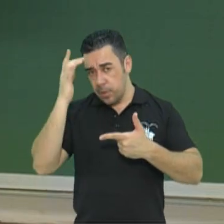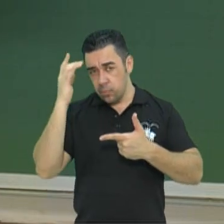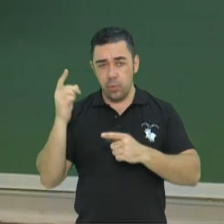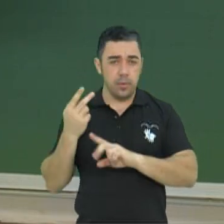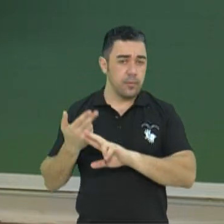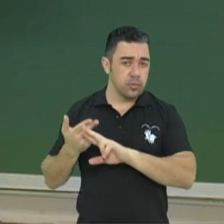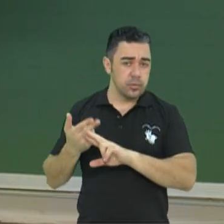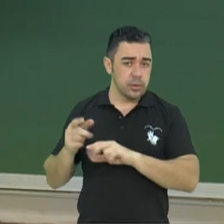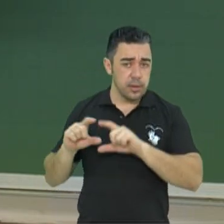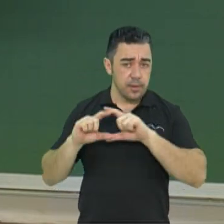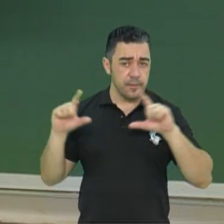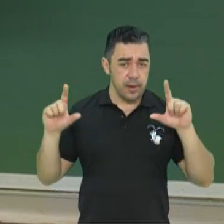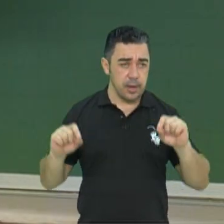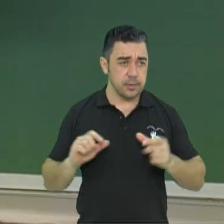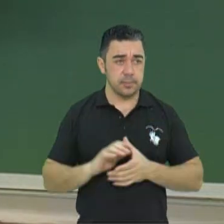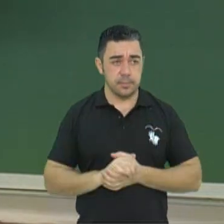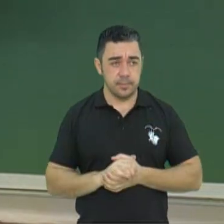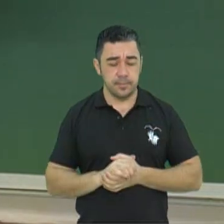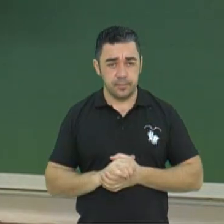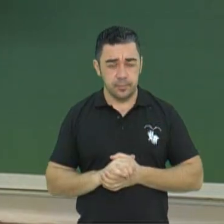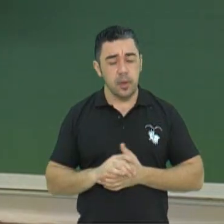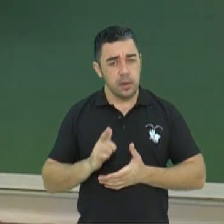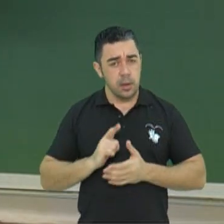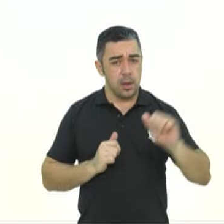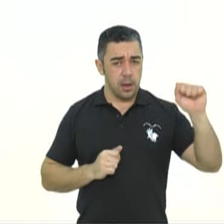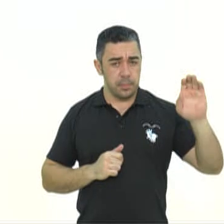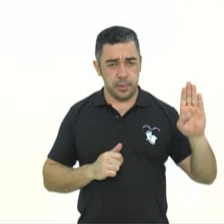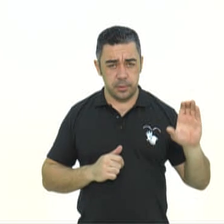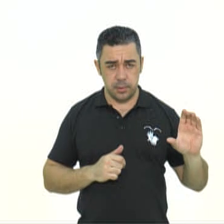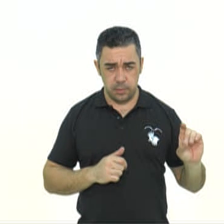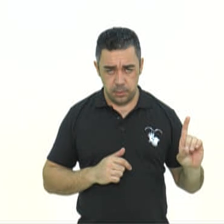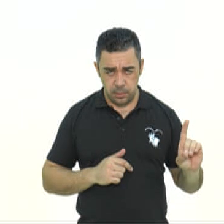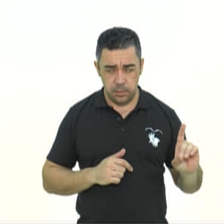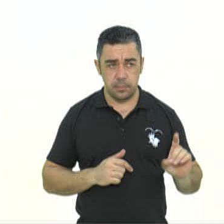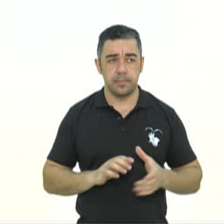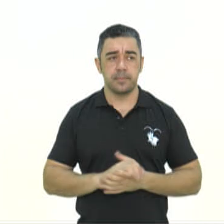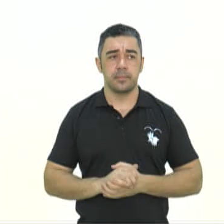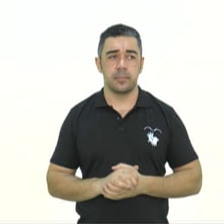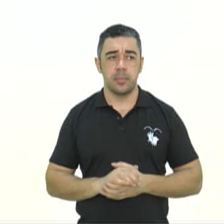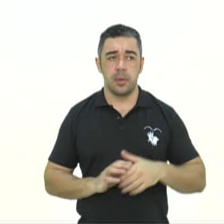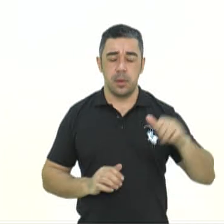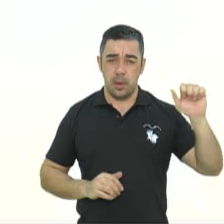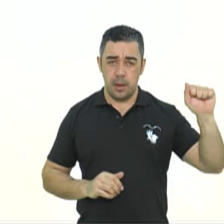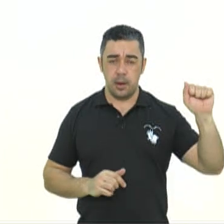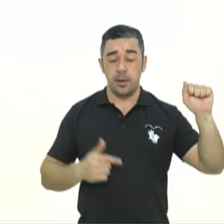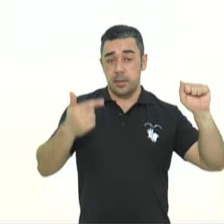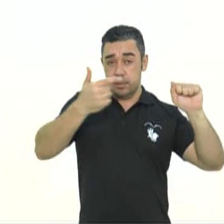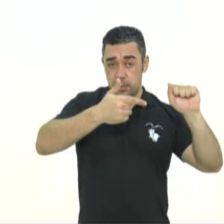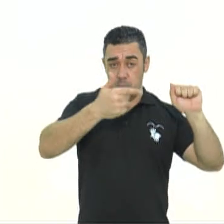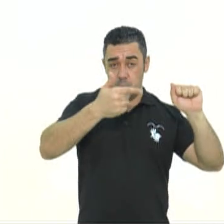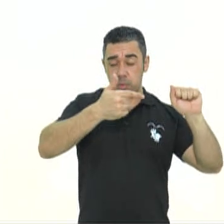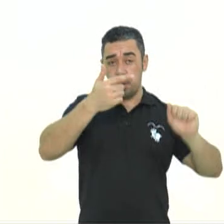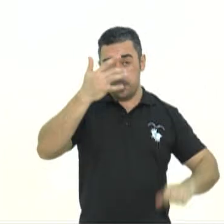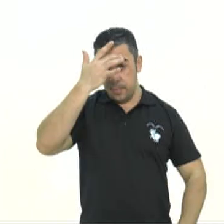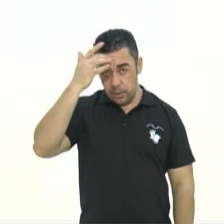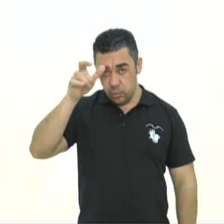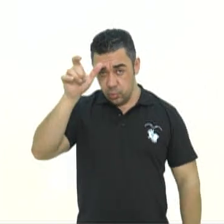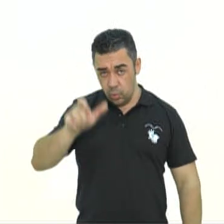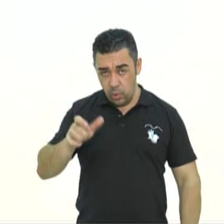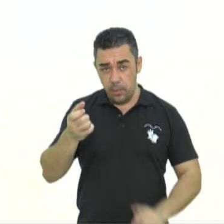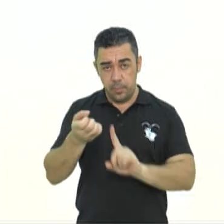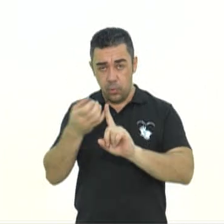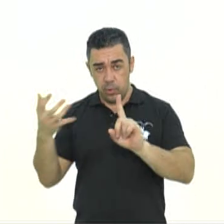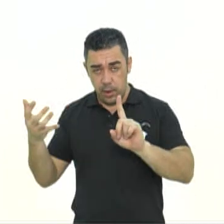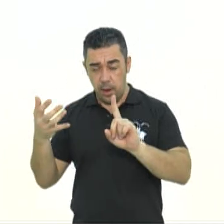empregados na frase acima. Então, vou ler aqui as opções. Foi empregada a segunda pessoa do plural e o tempo